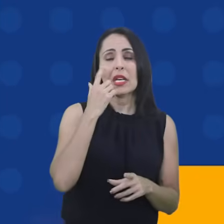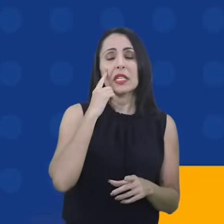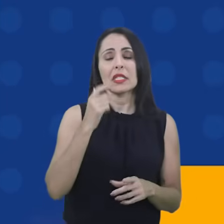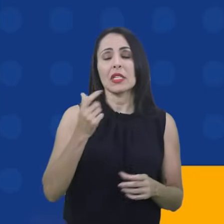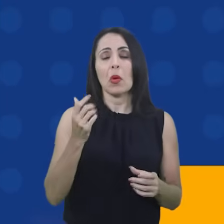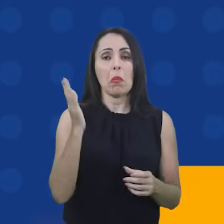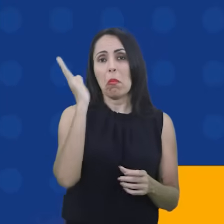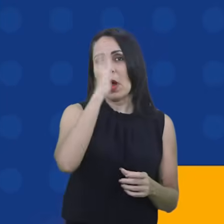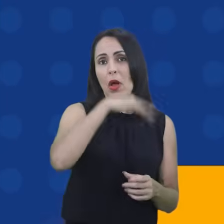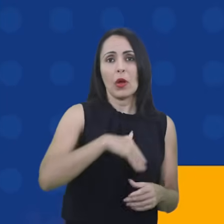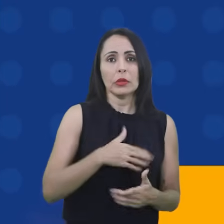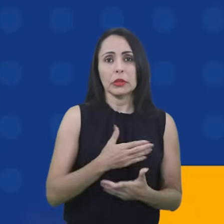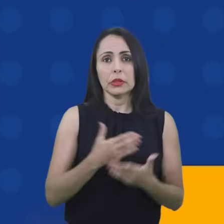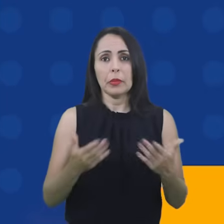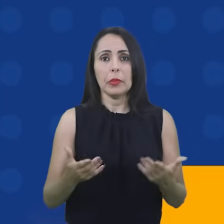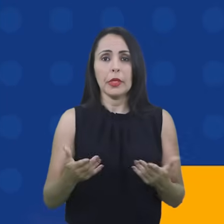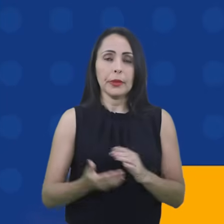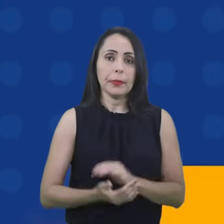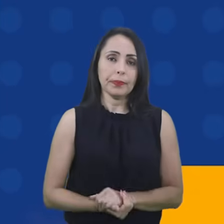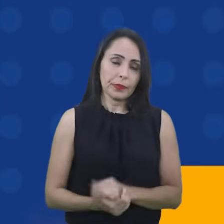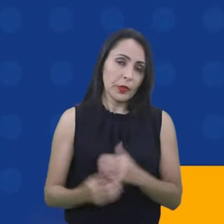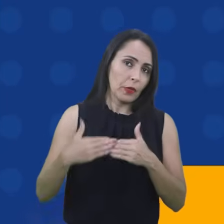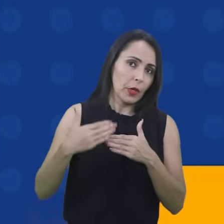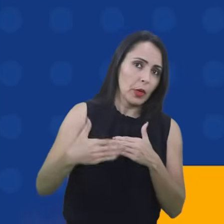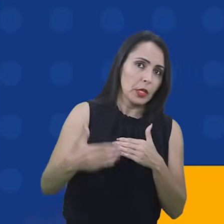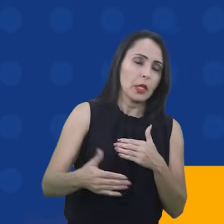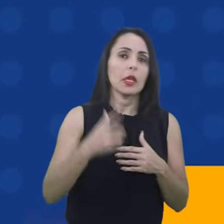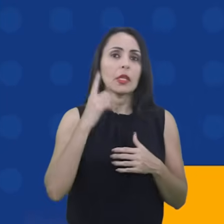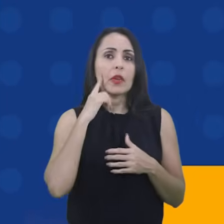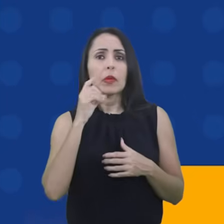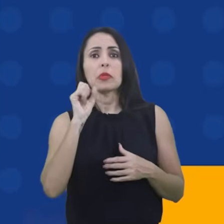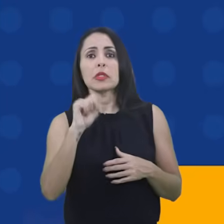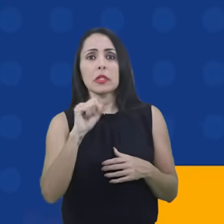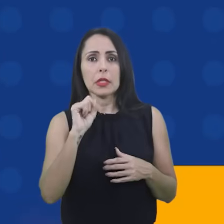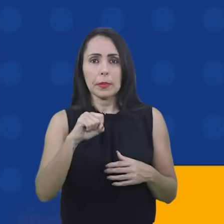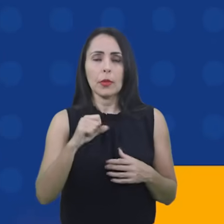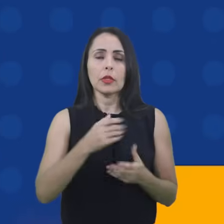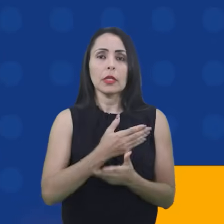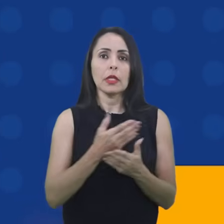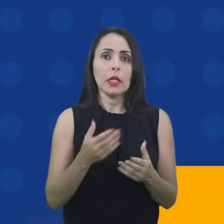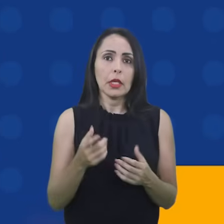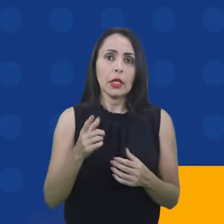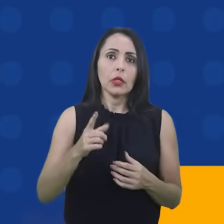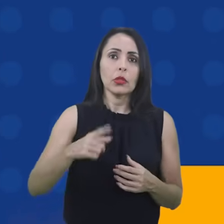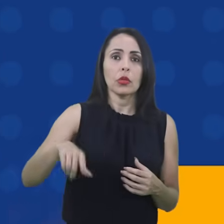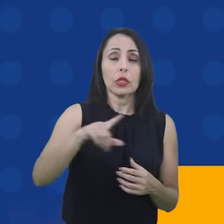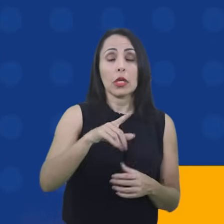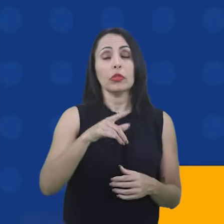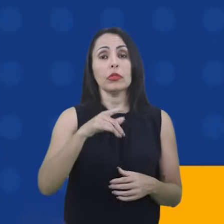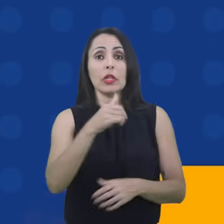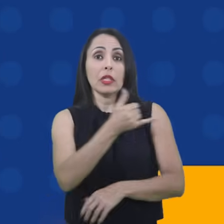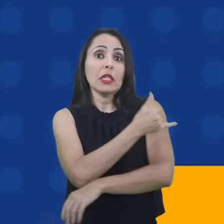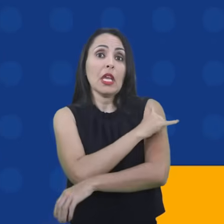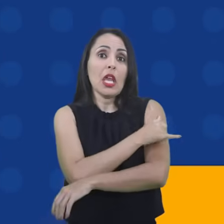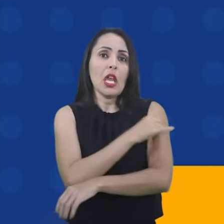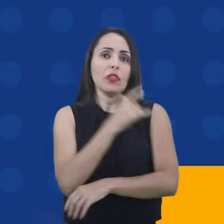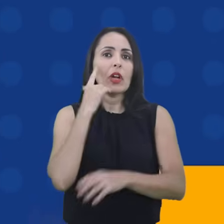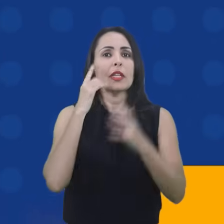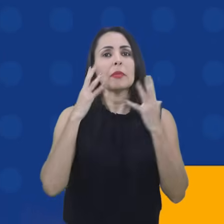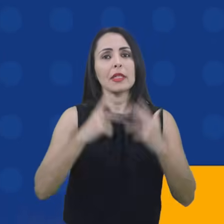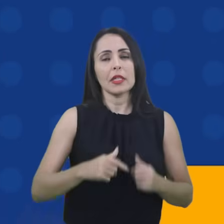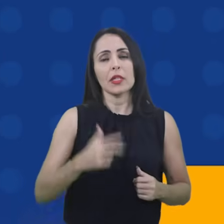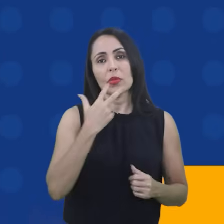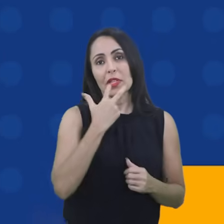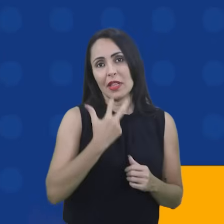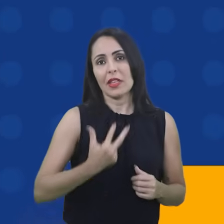jejum intermitente frequente. Então, devemos sim proceder, viu, caro estudante de EJA, com a higienização da língua,